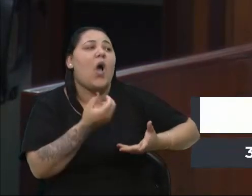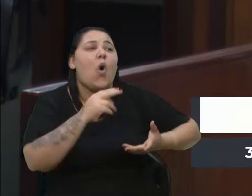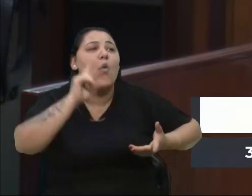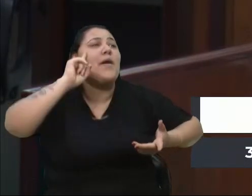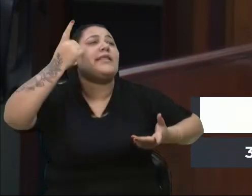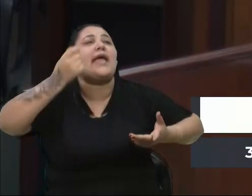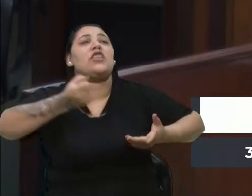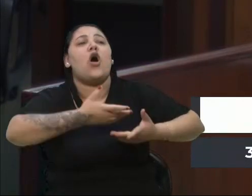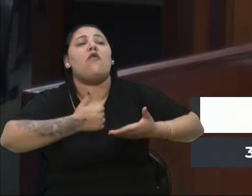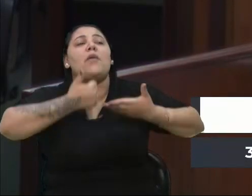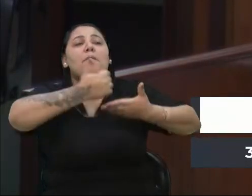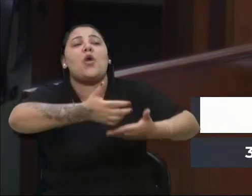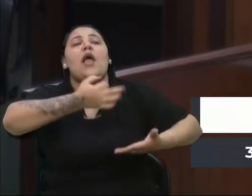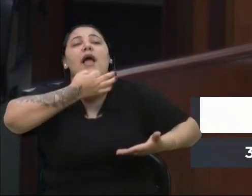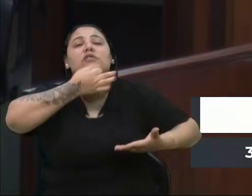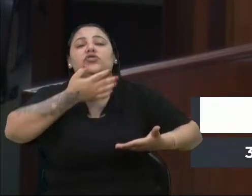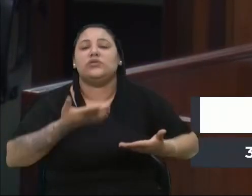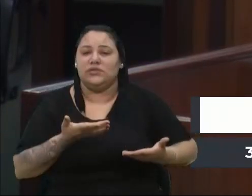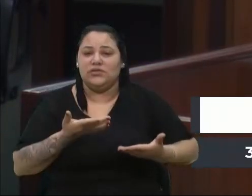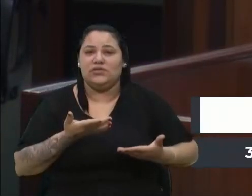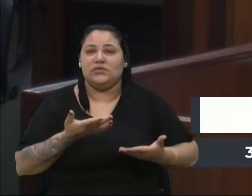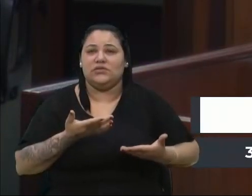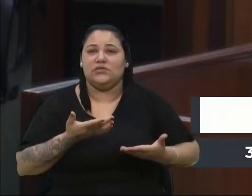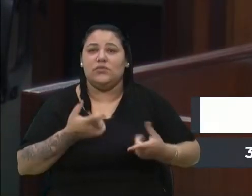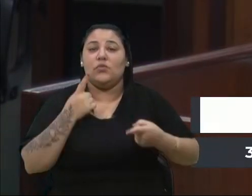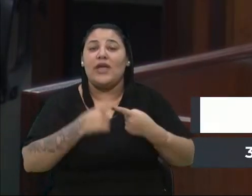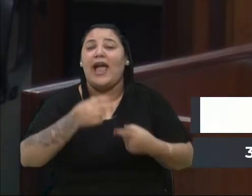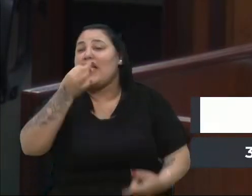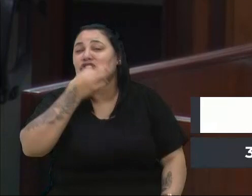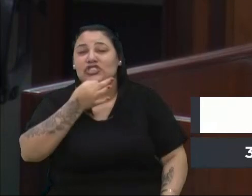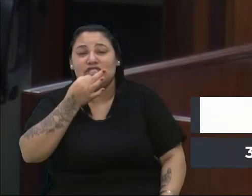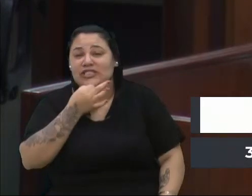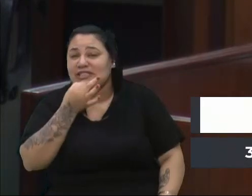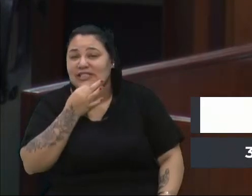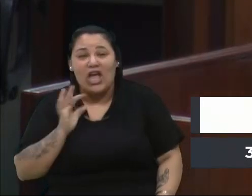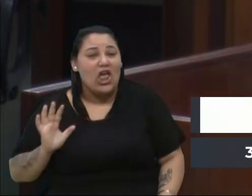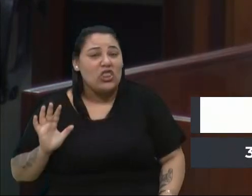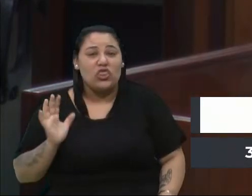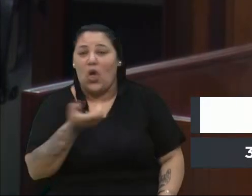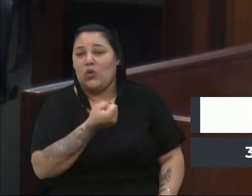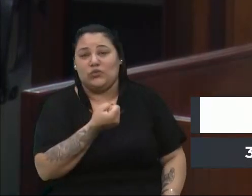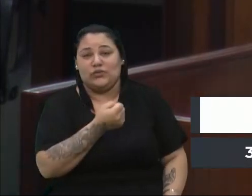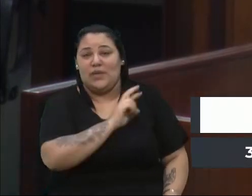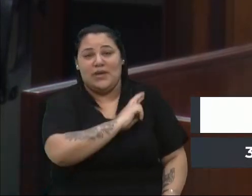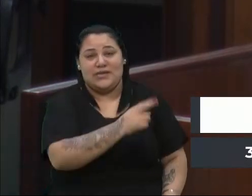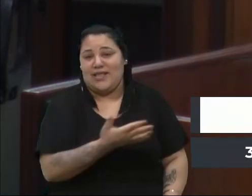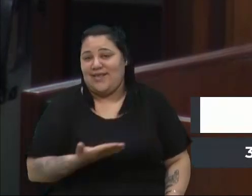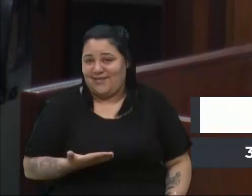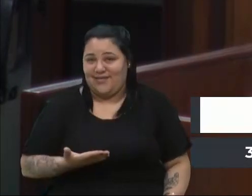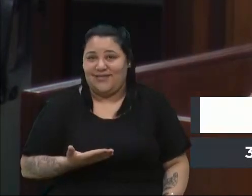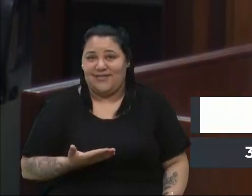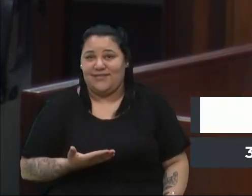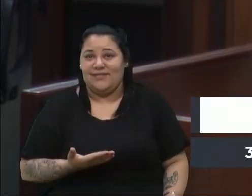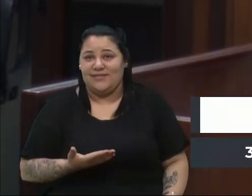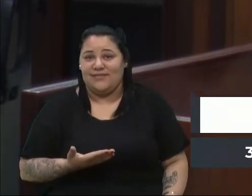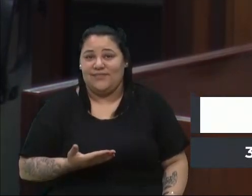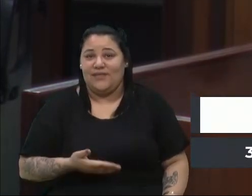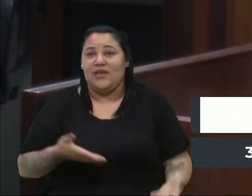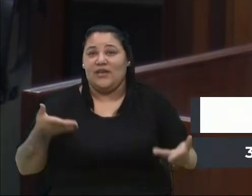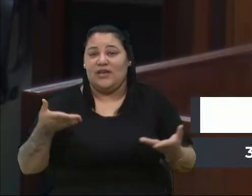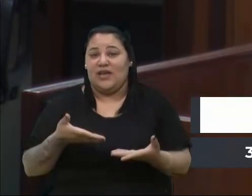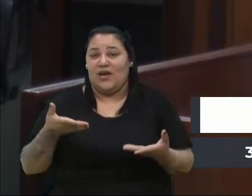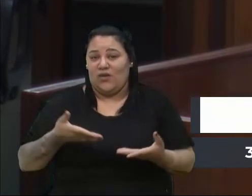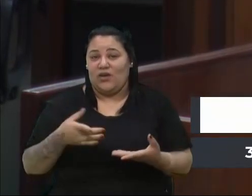parte de todos. Caxias é de todos, Caxias. Ainda mais com essa invasão que está chegando todo